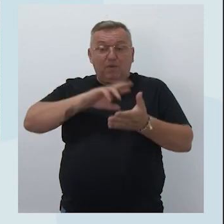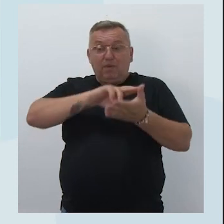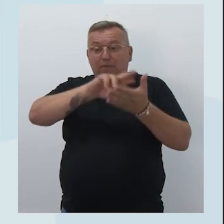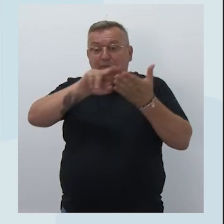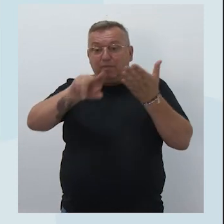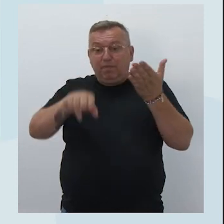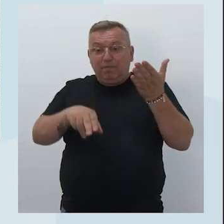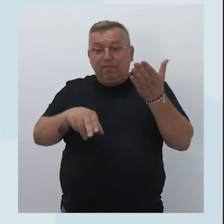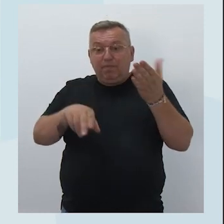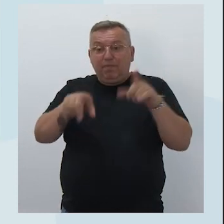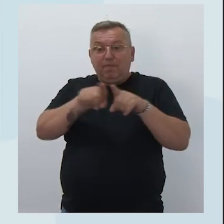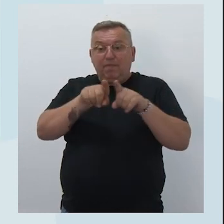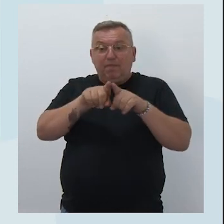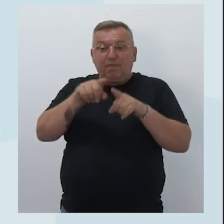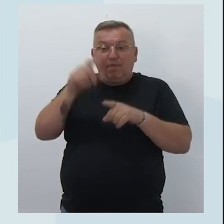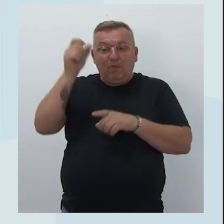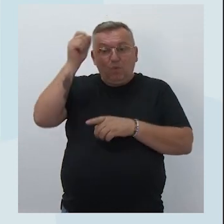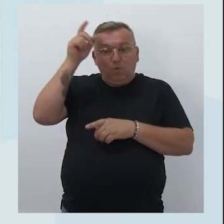diversidade,